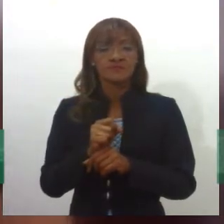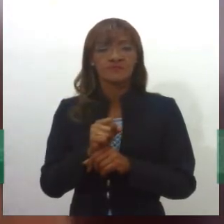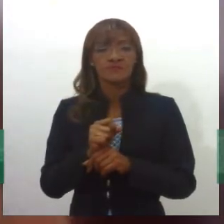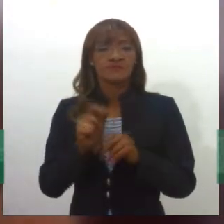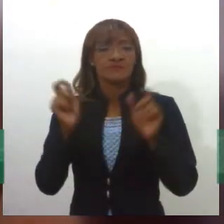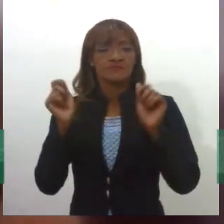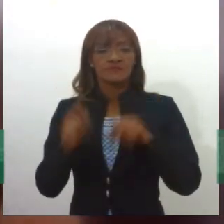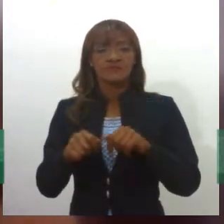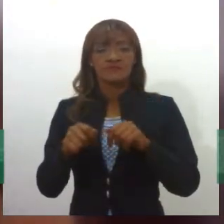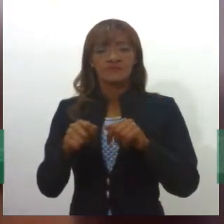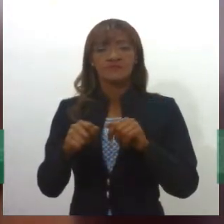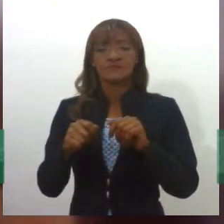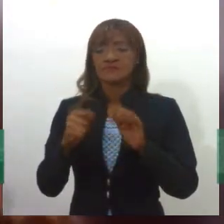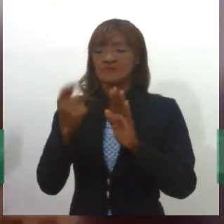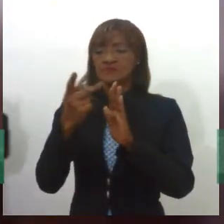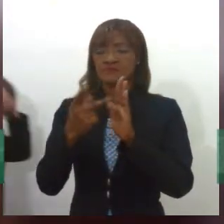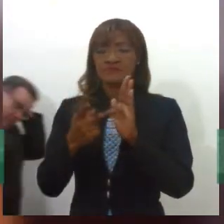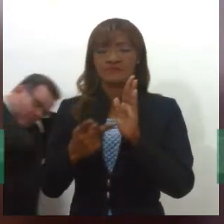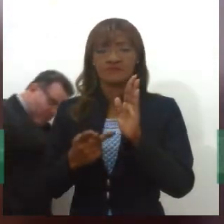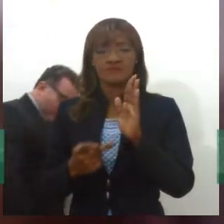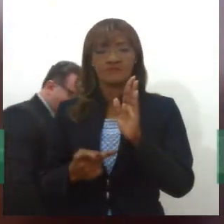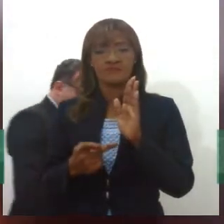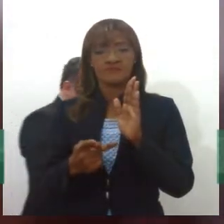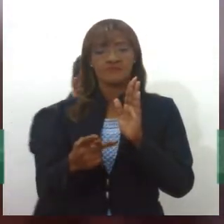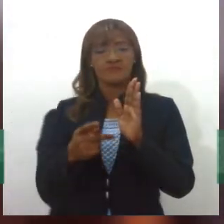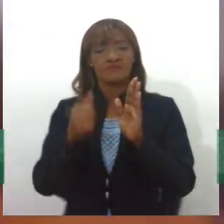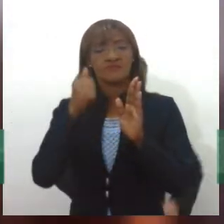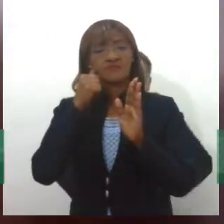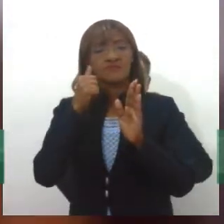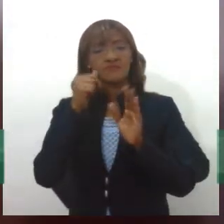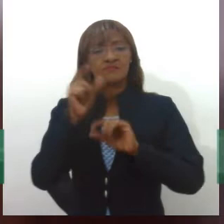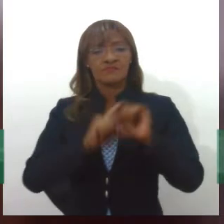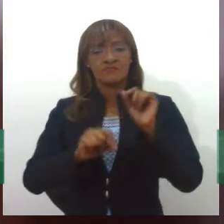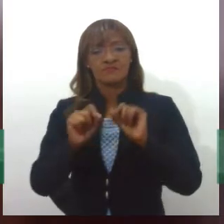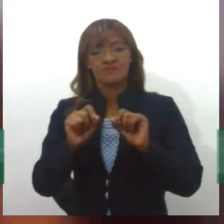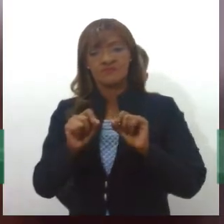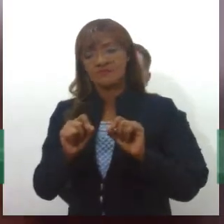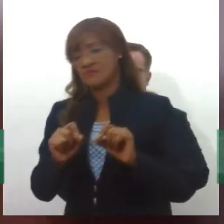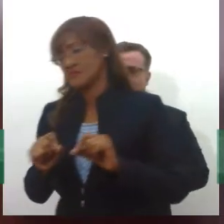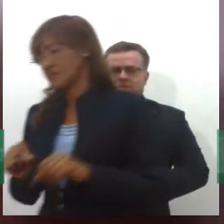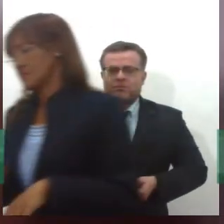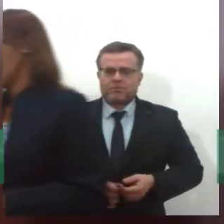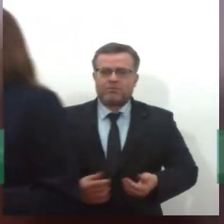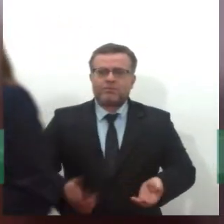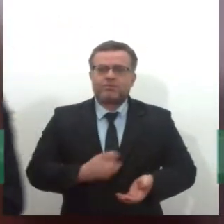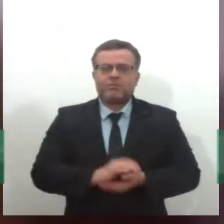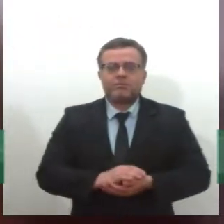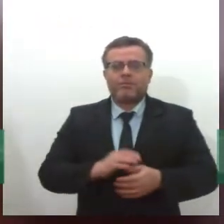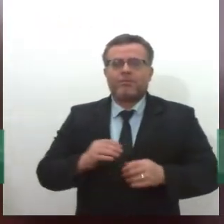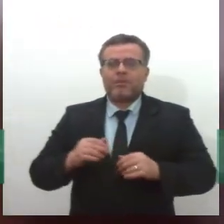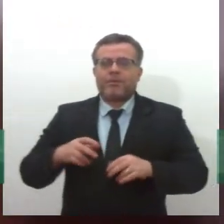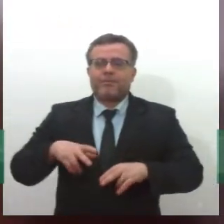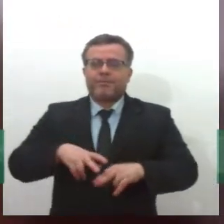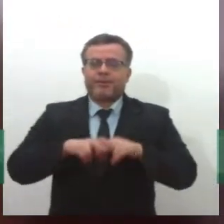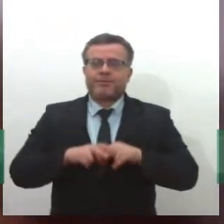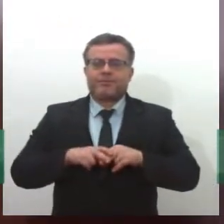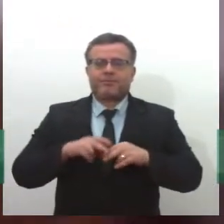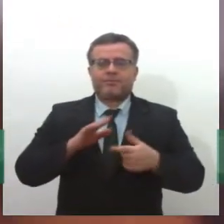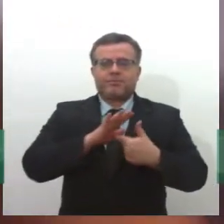PEC do financiamento para mulheres, parece que ela está trazendo um avanço. E é por isso que a gente chama ela de um cavalo de